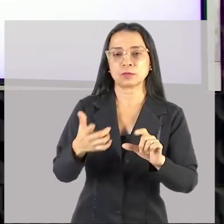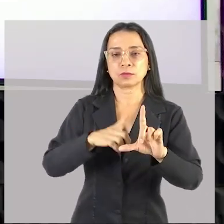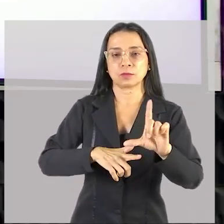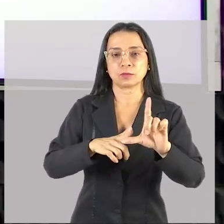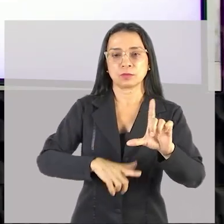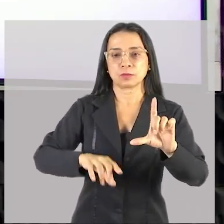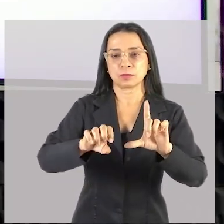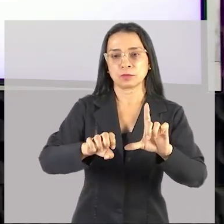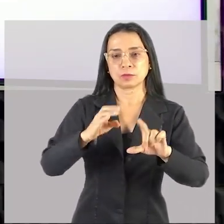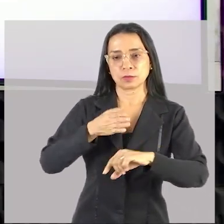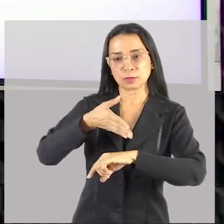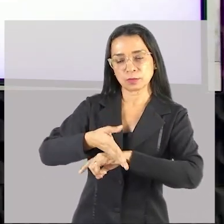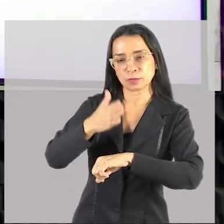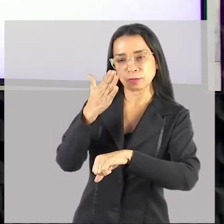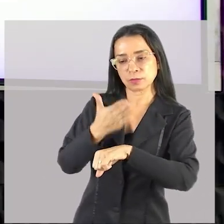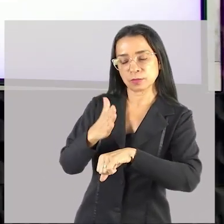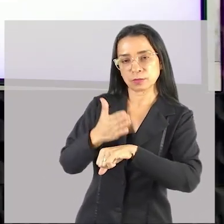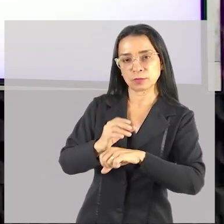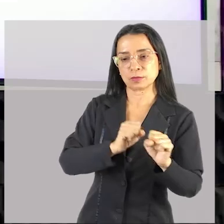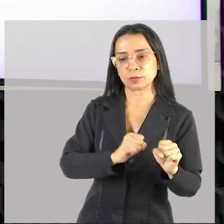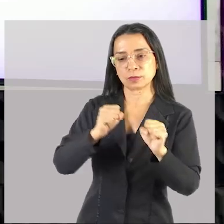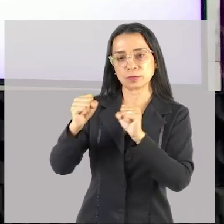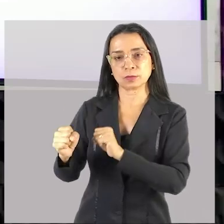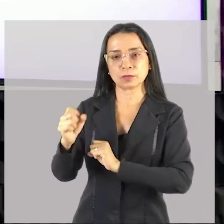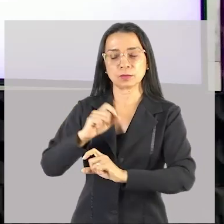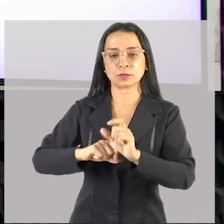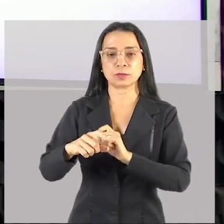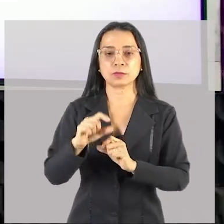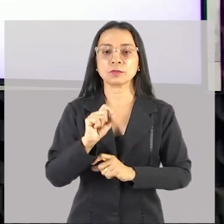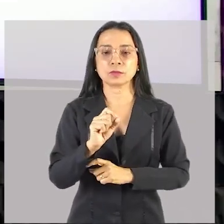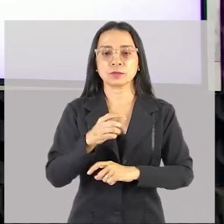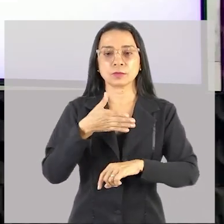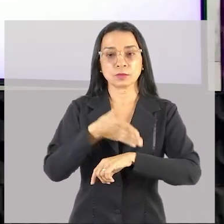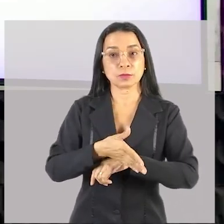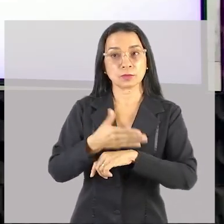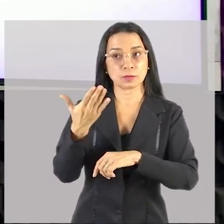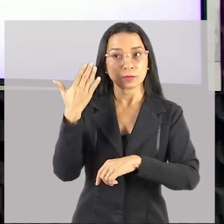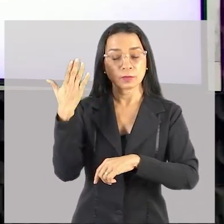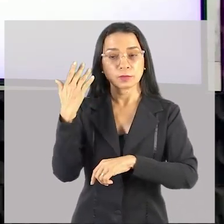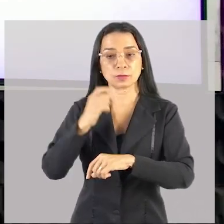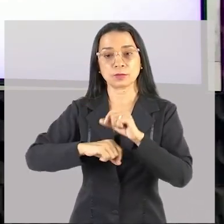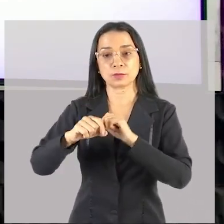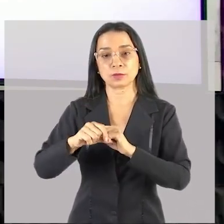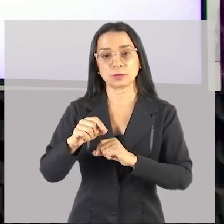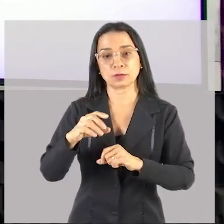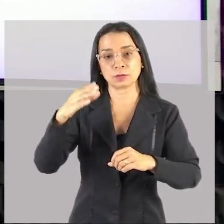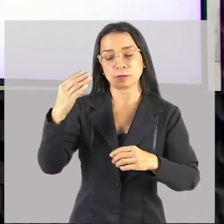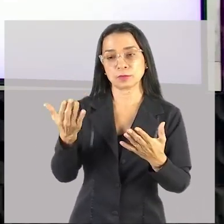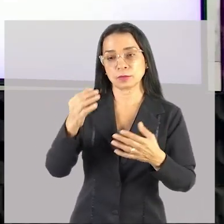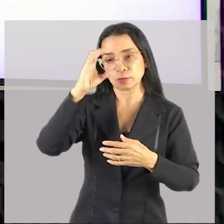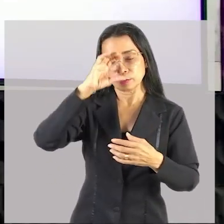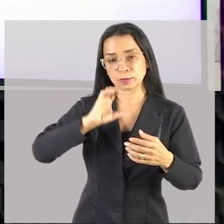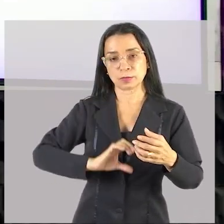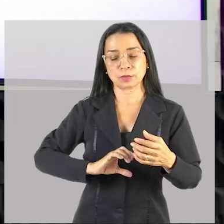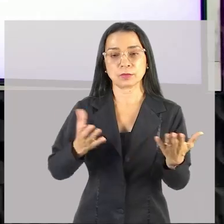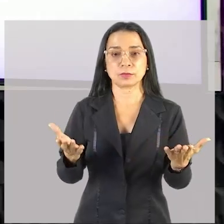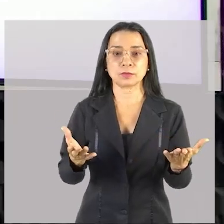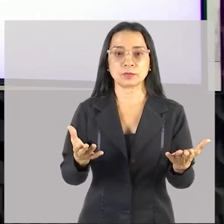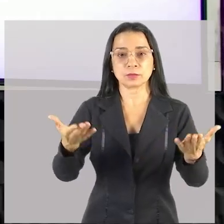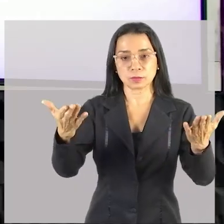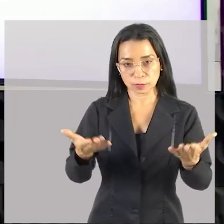do poder. Né? Quem participa do poder, naquele caso, eram os cidadãos, né? Diretamente. Né? E hoje a nossa